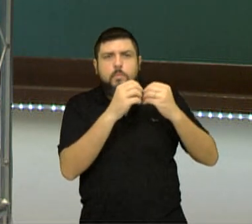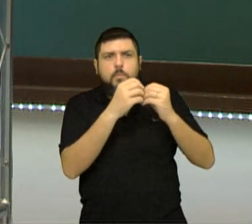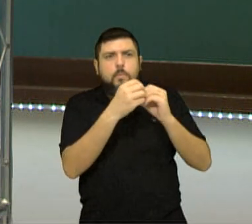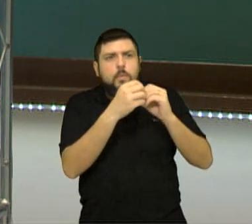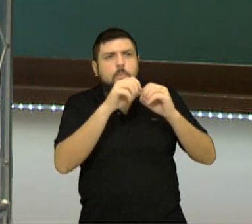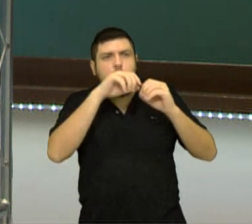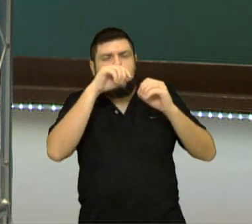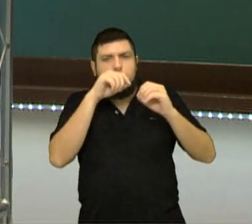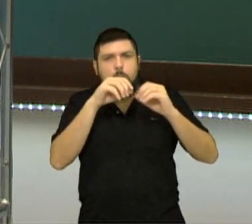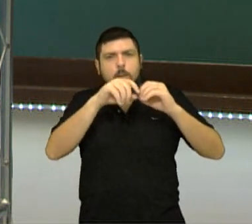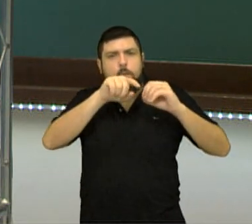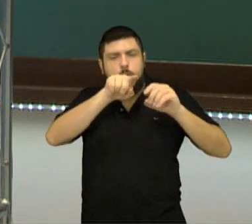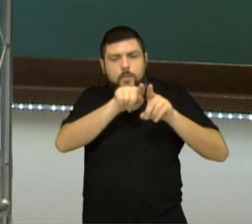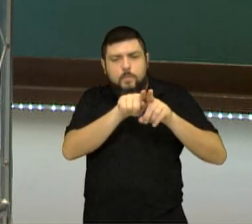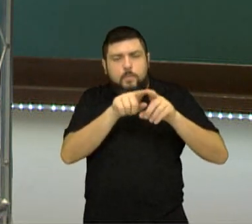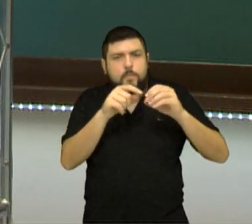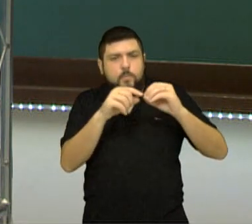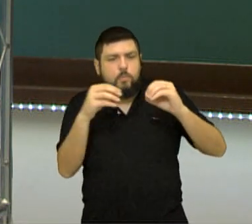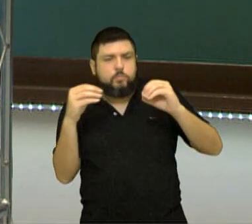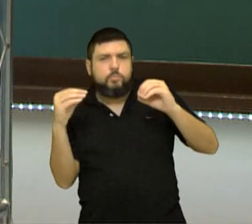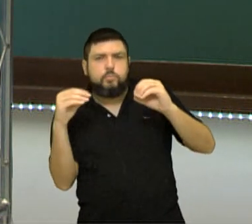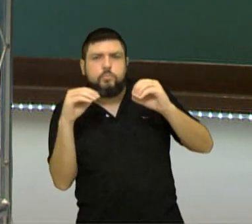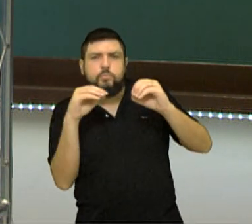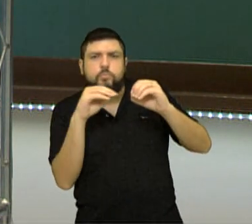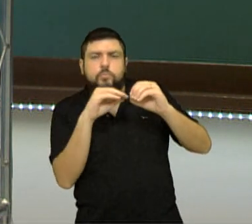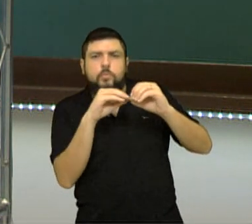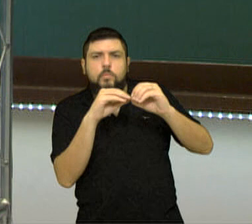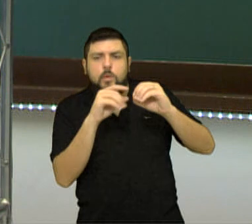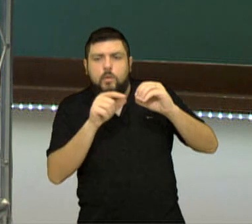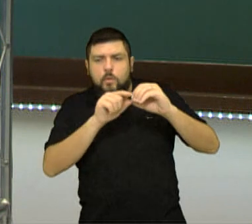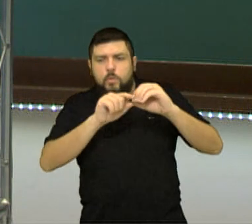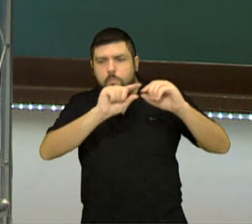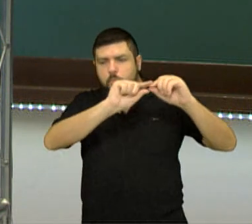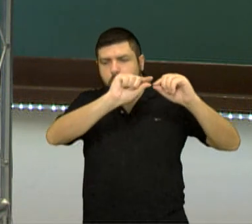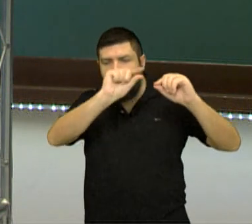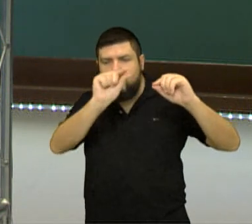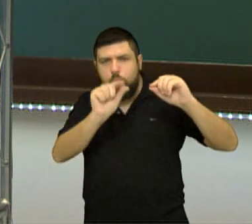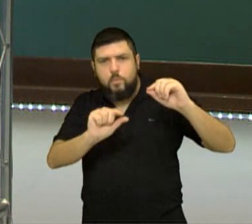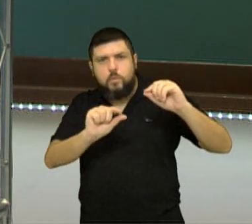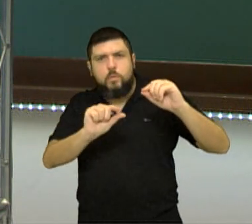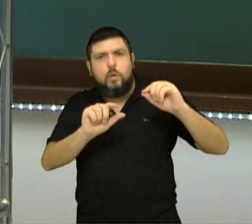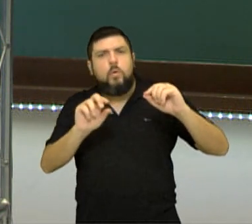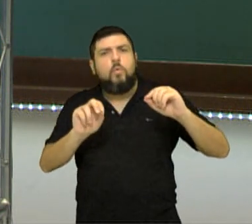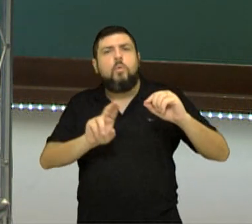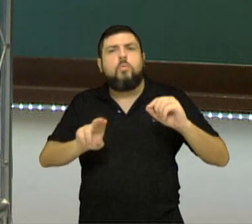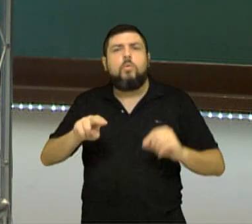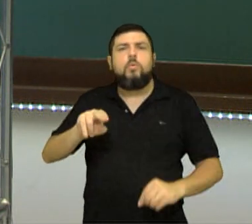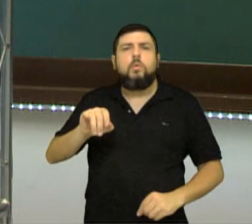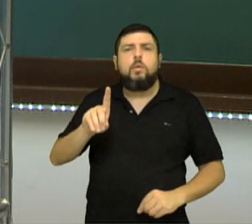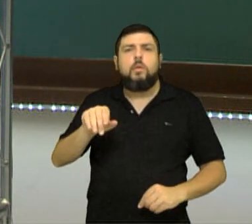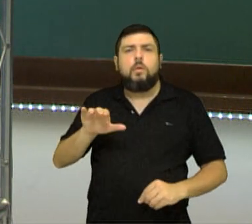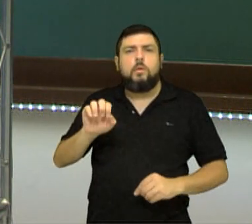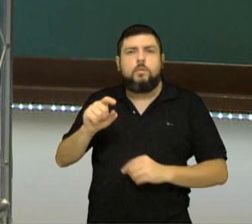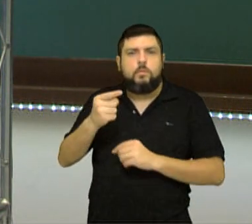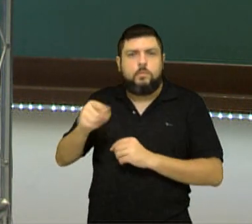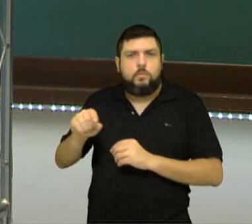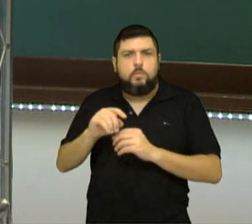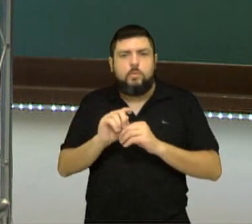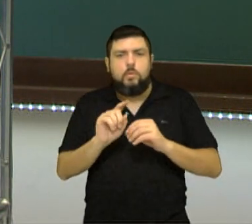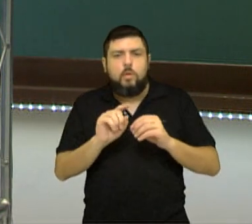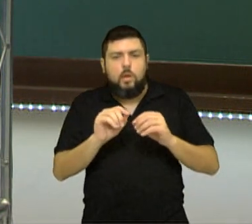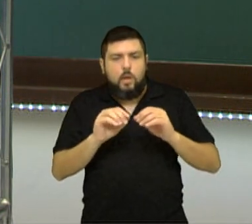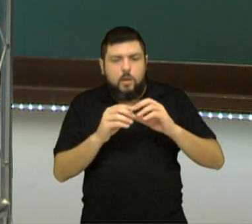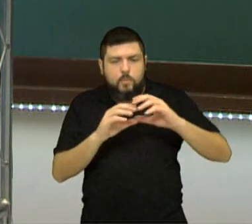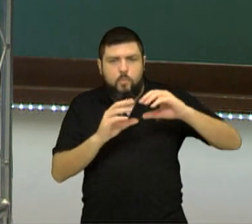implantação. Esse processinho todo, esse trajeto, a gente vai chamar de nidação. Então, a mulher começou, ao ser fecundada ali o